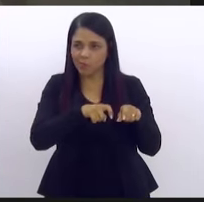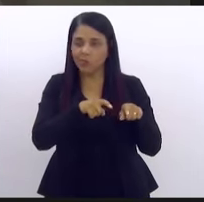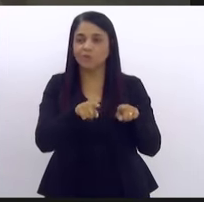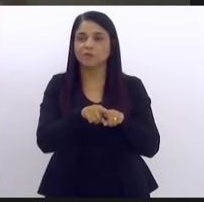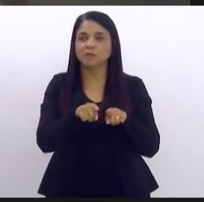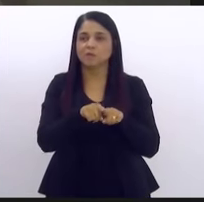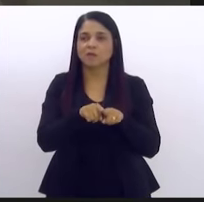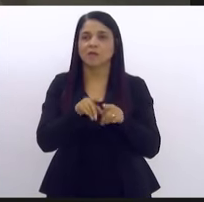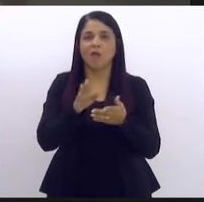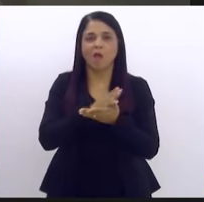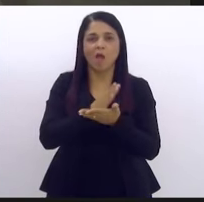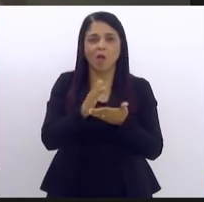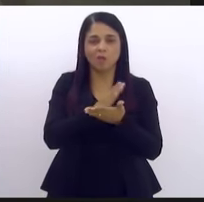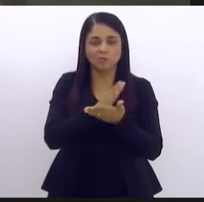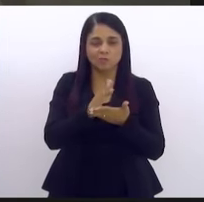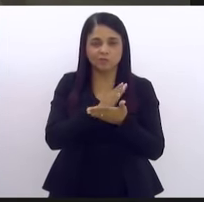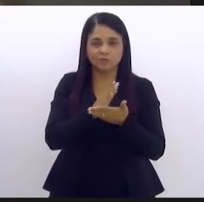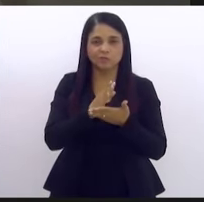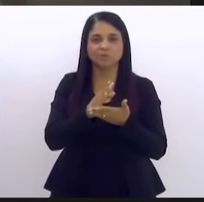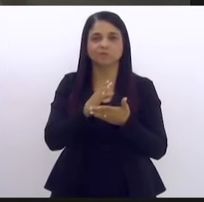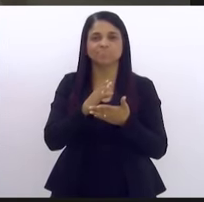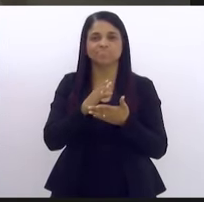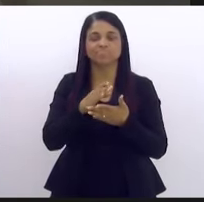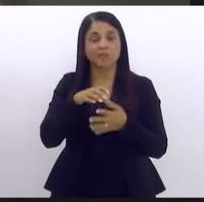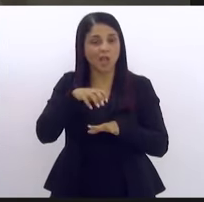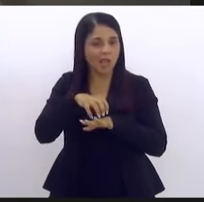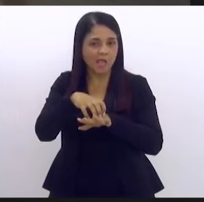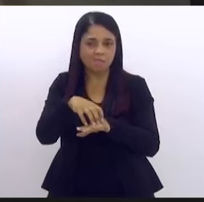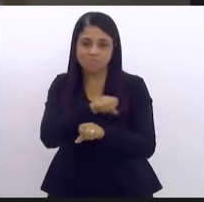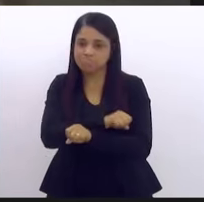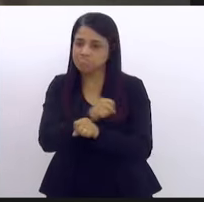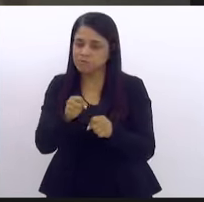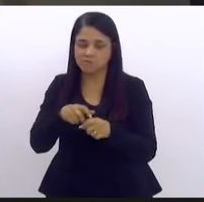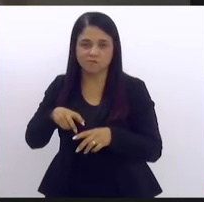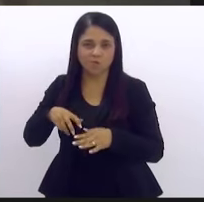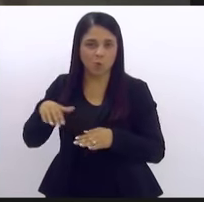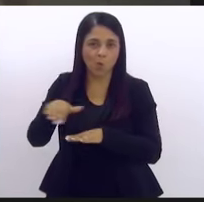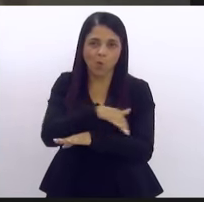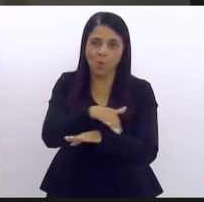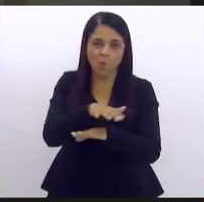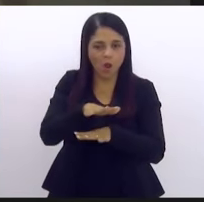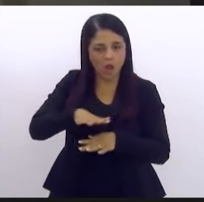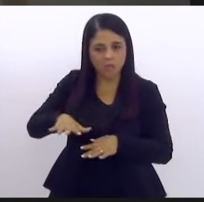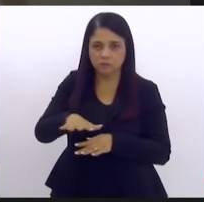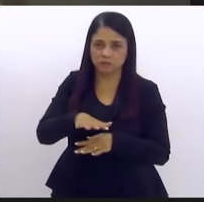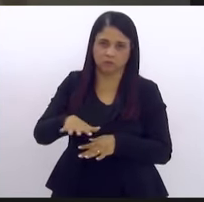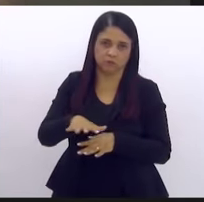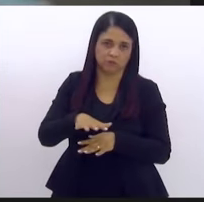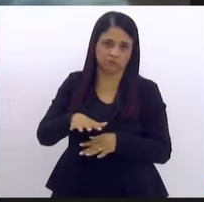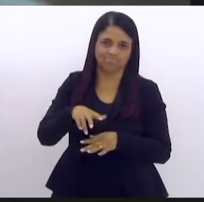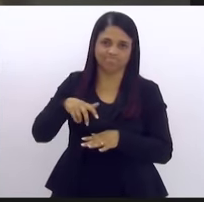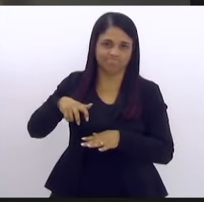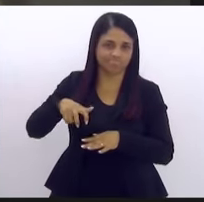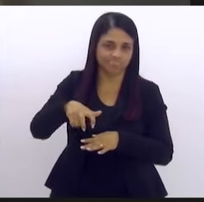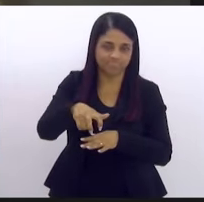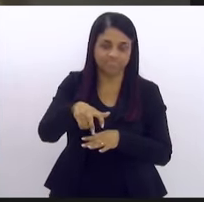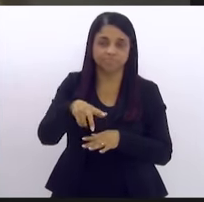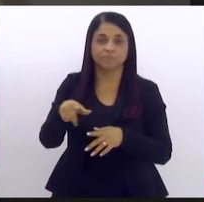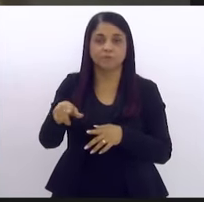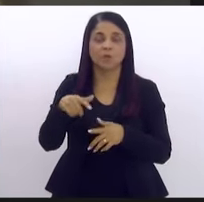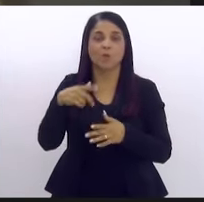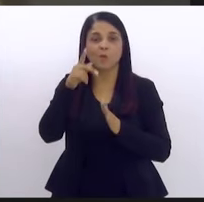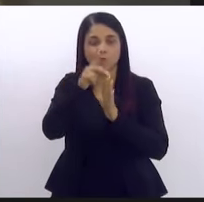tem alguns carros que realmente não tem como transitar em certas regiões. Então, esse projeto do deputado estende por mais um ano